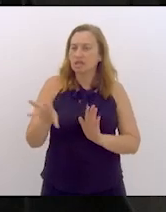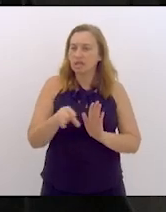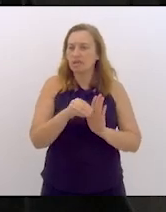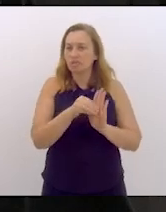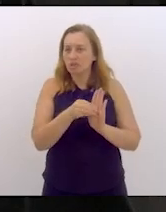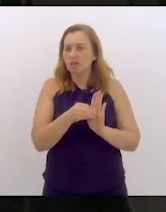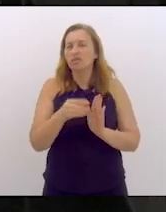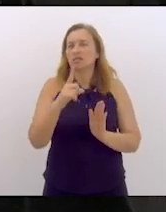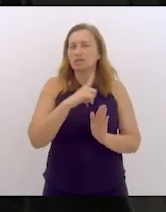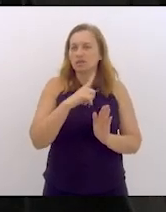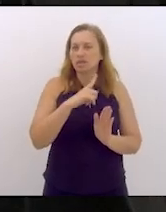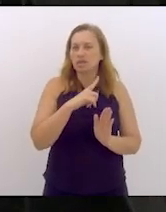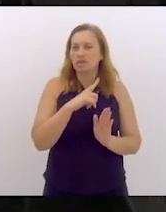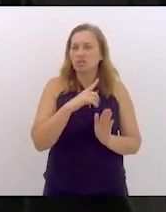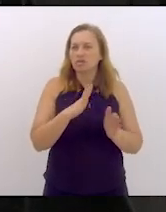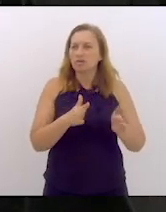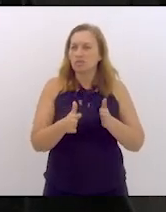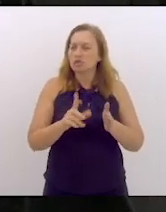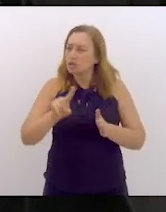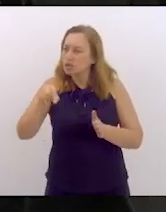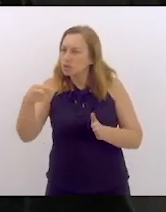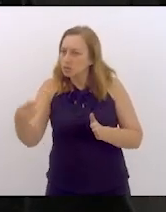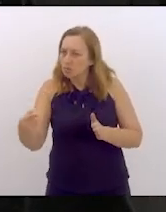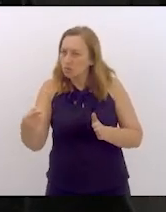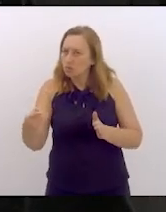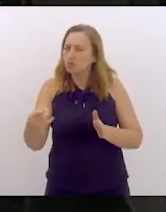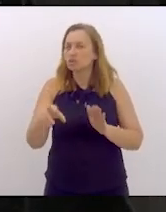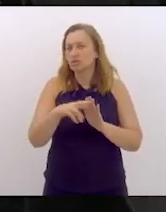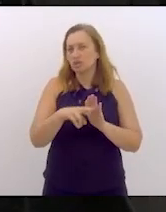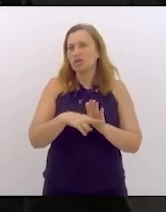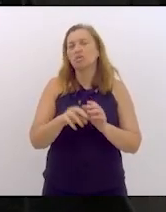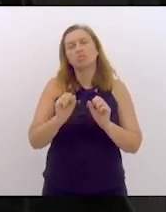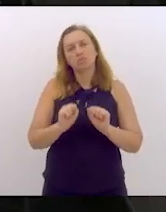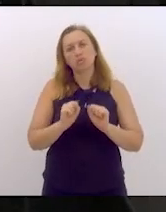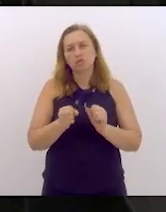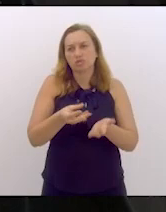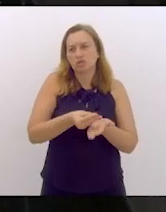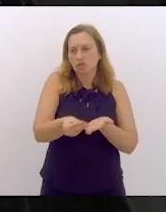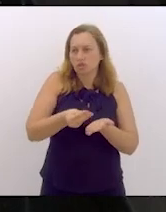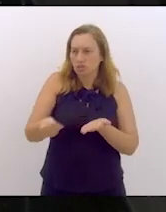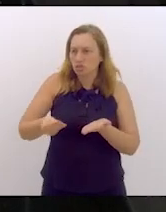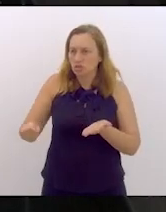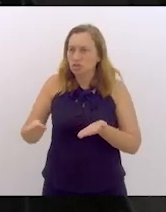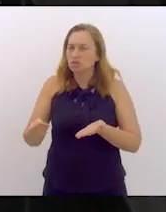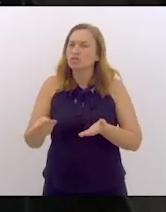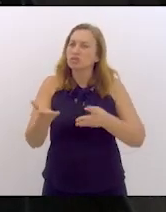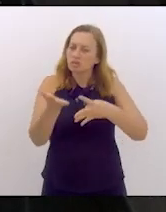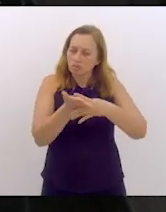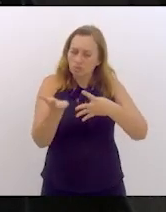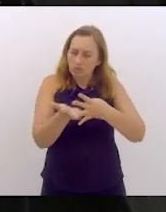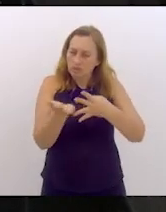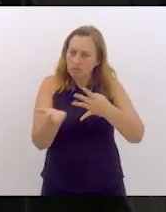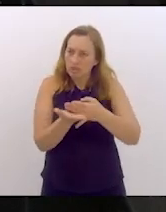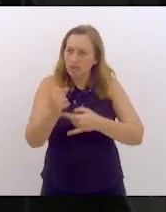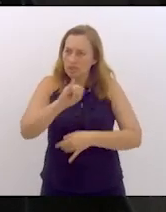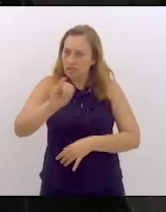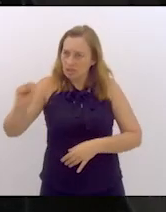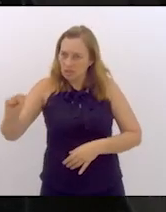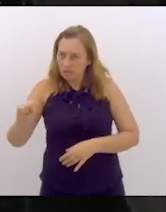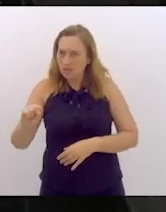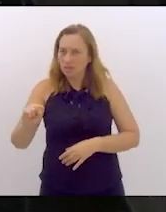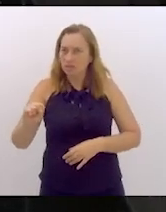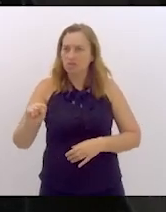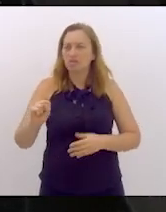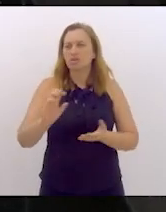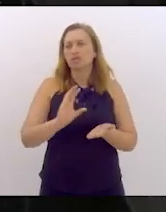condicional há uma previsão de outros critérios possíveis de distribuição de parcela do ICMS que